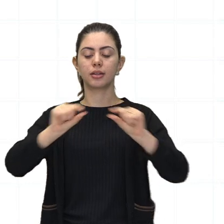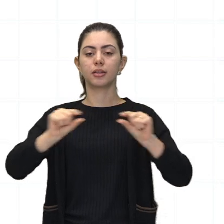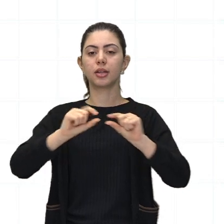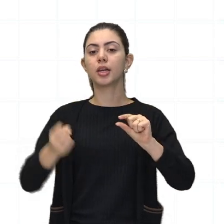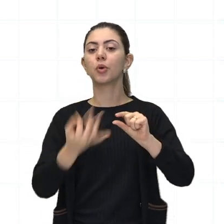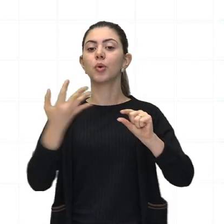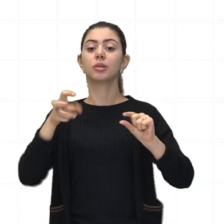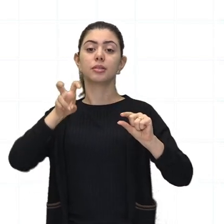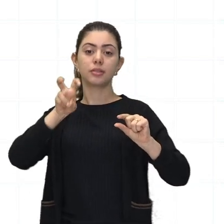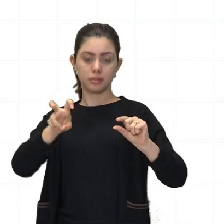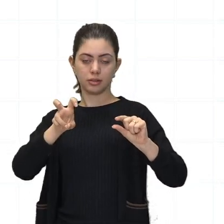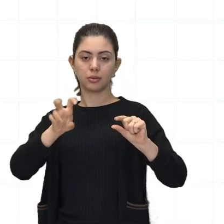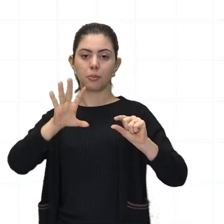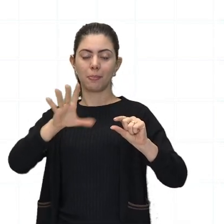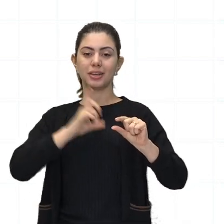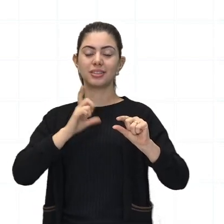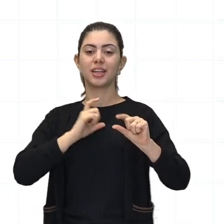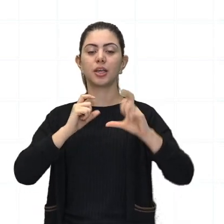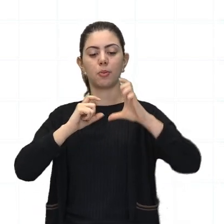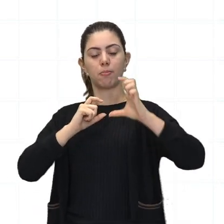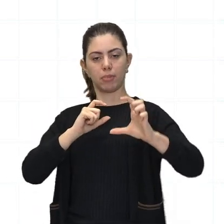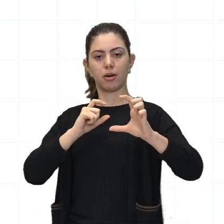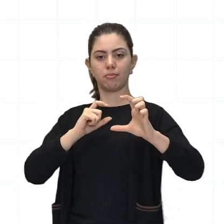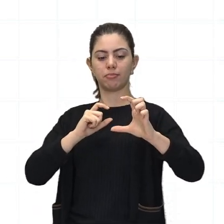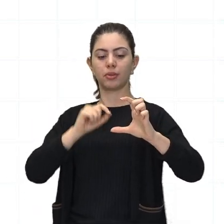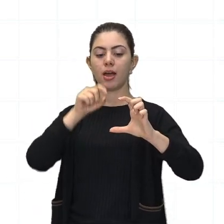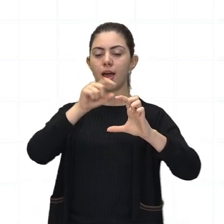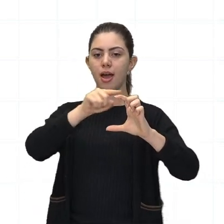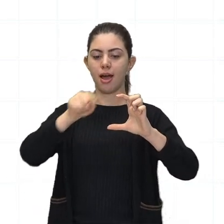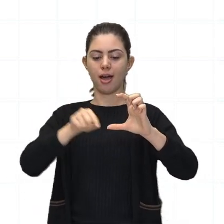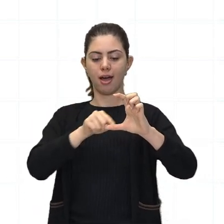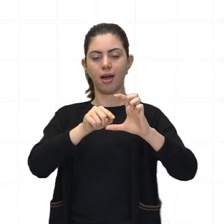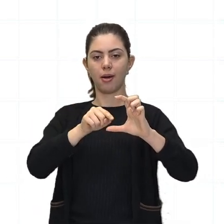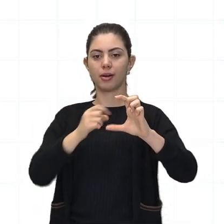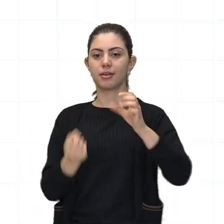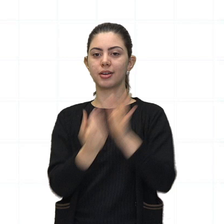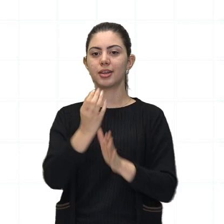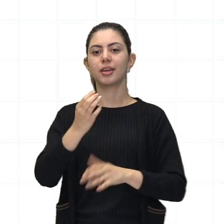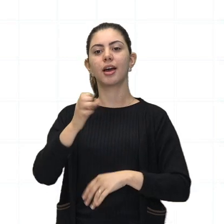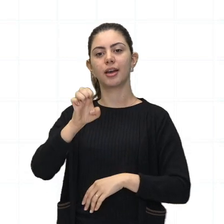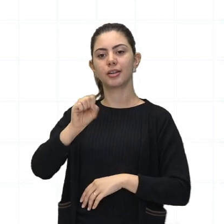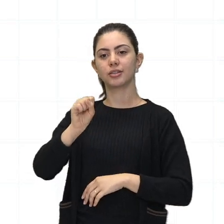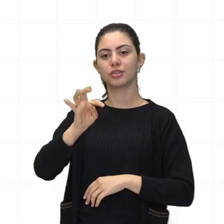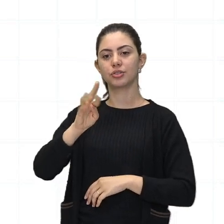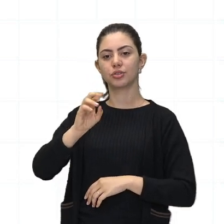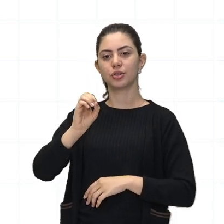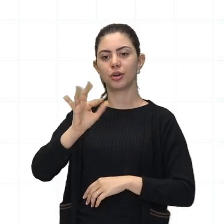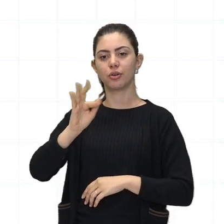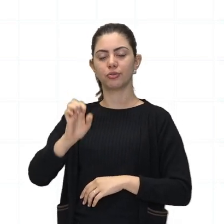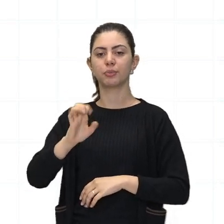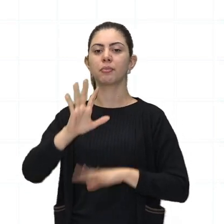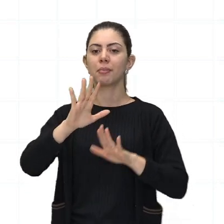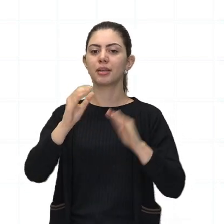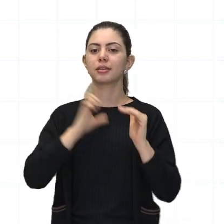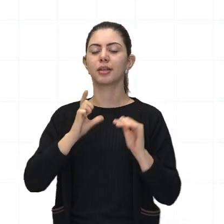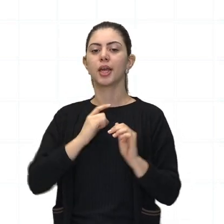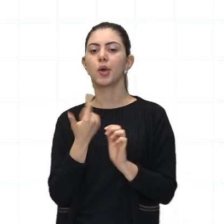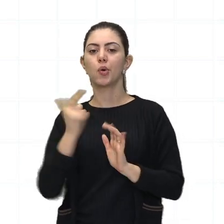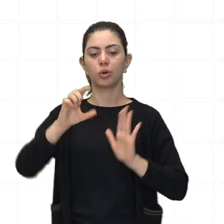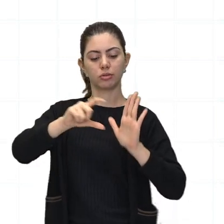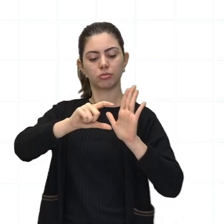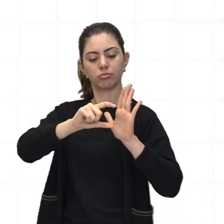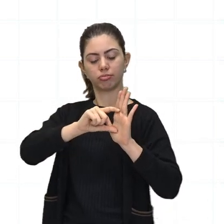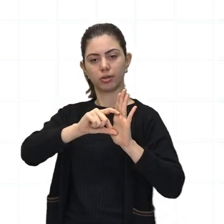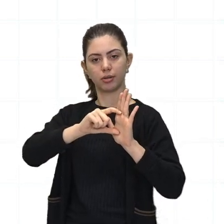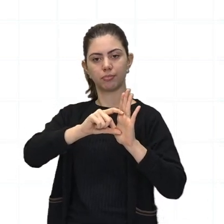eles organizados numa só estrofe. Esse é o primeiro bloco. Na sequência eu tenho o meu segundo bloco, que é a minha segunda